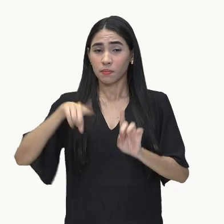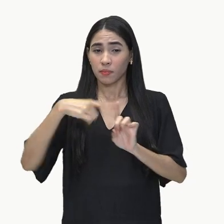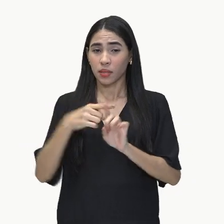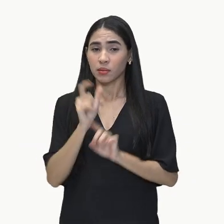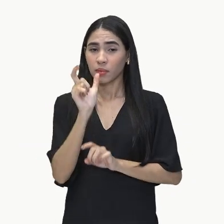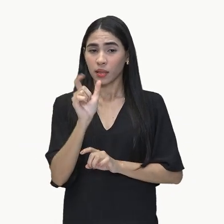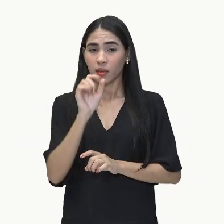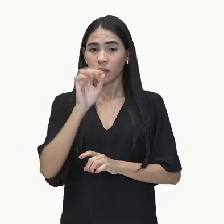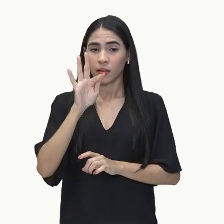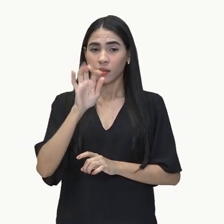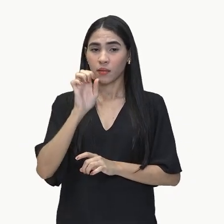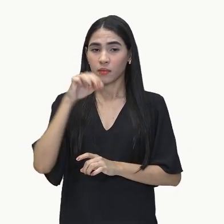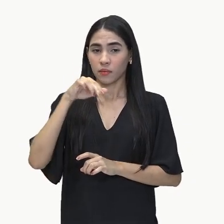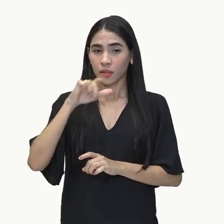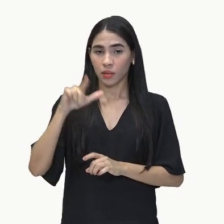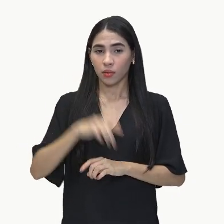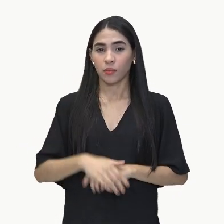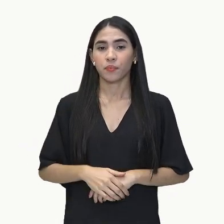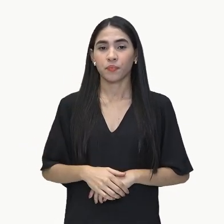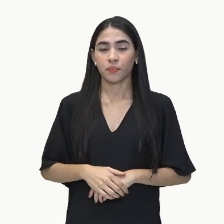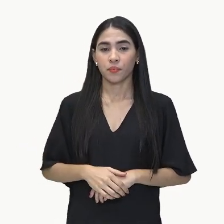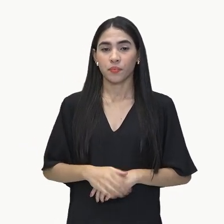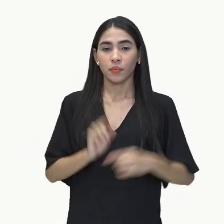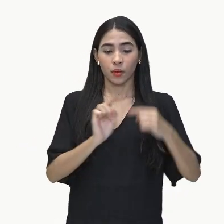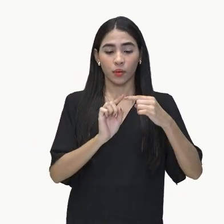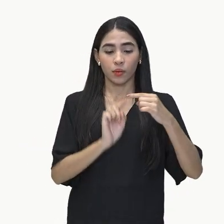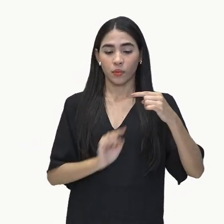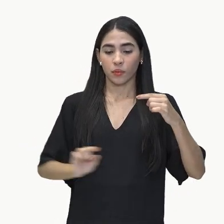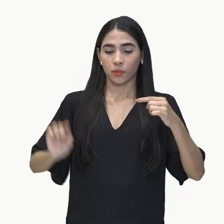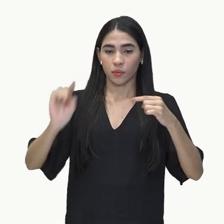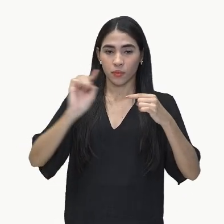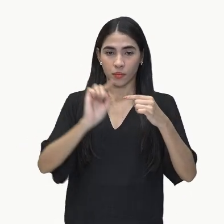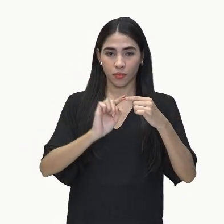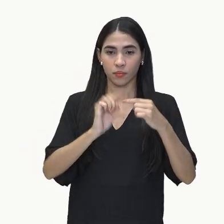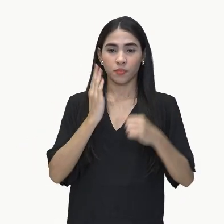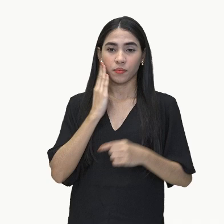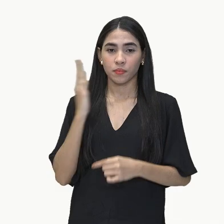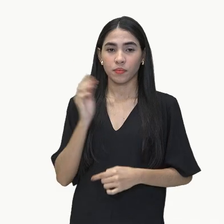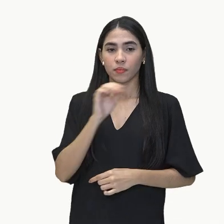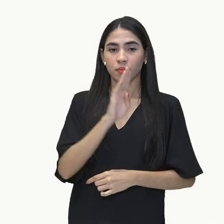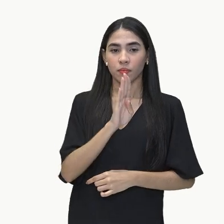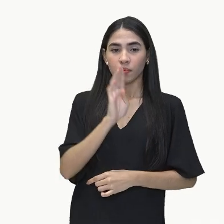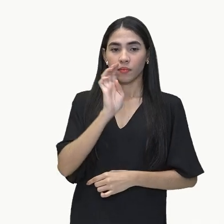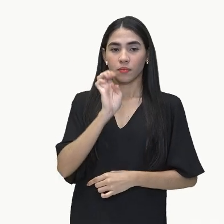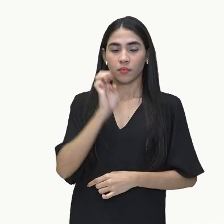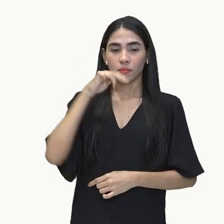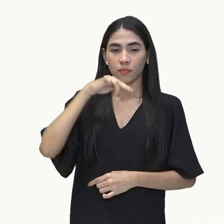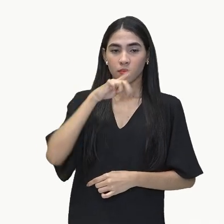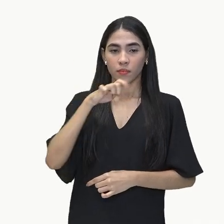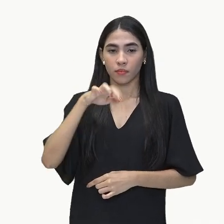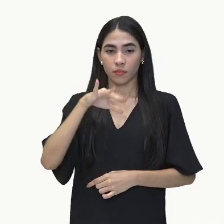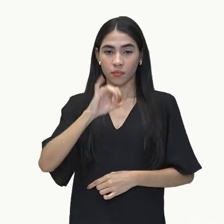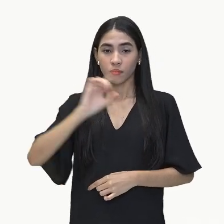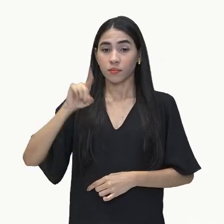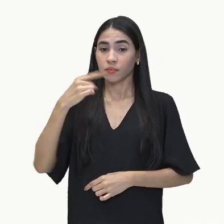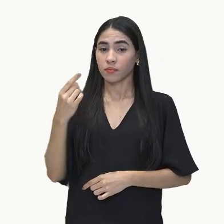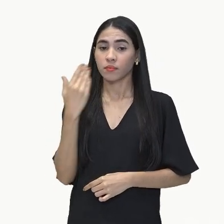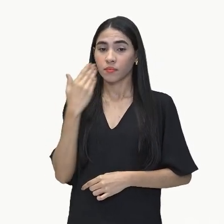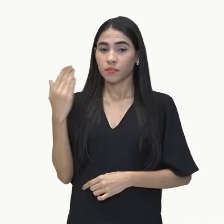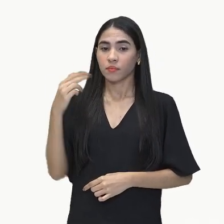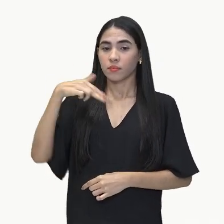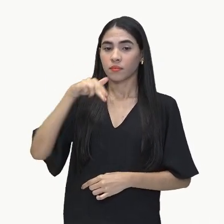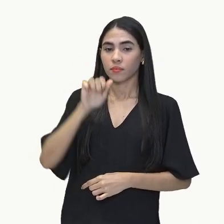Hidroxibenzeno, né? E a palavra fenol não. E é o nome do anel aromático. Esse é o benzeno. Quem é esse aqui? É o naftaleno.